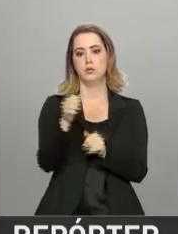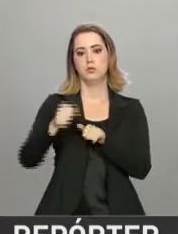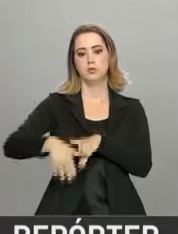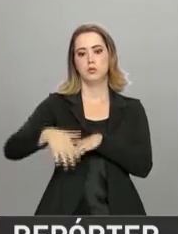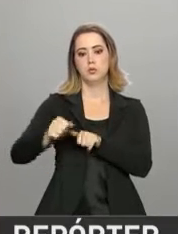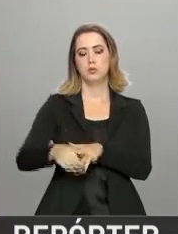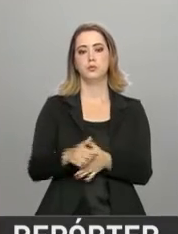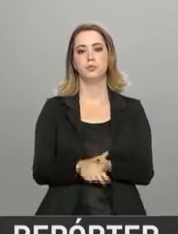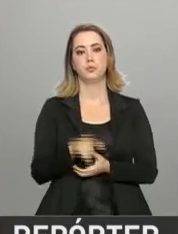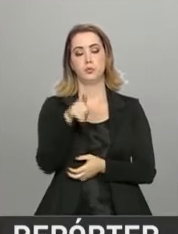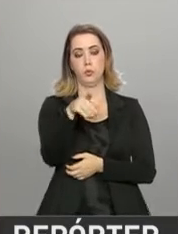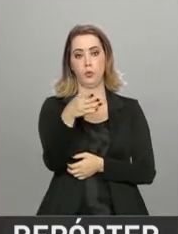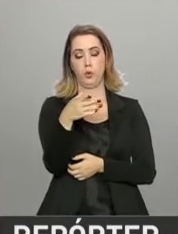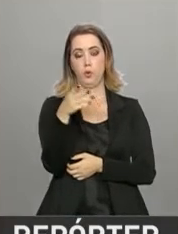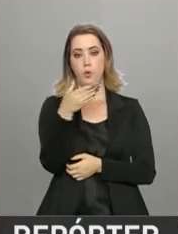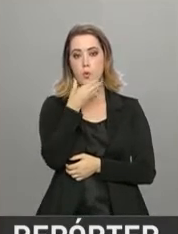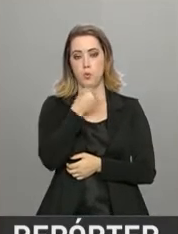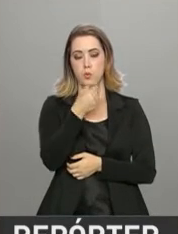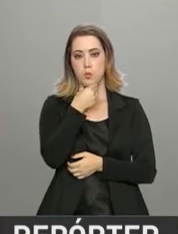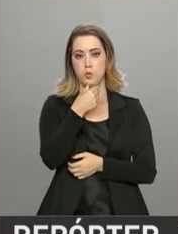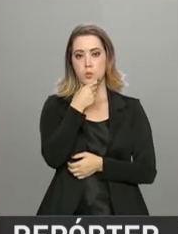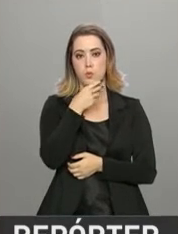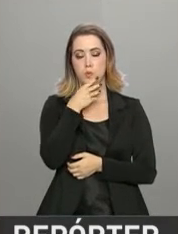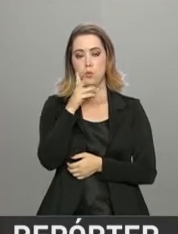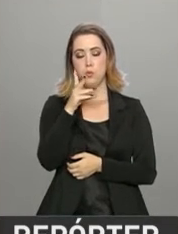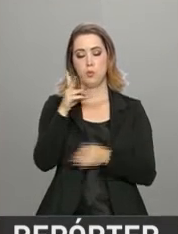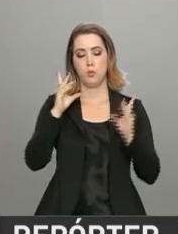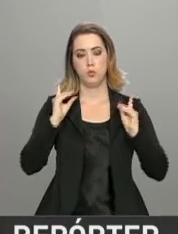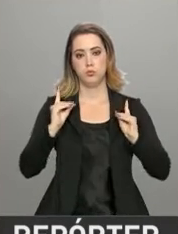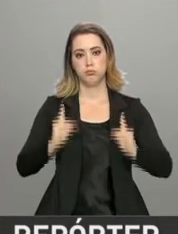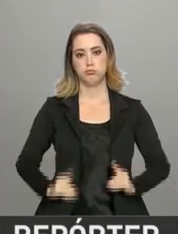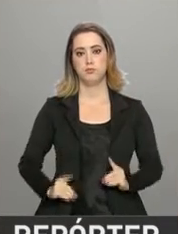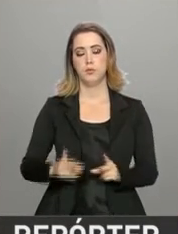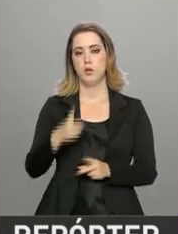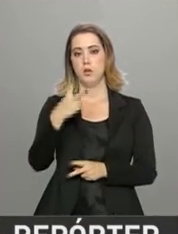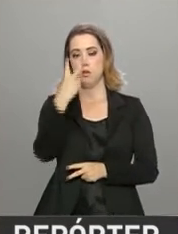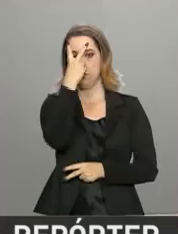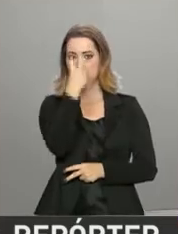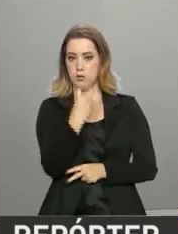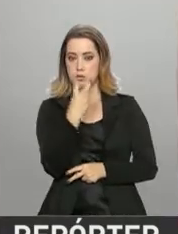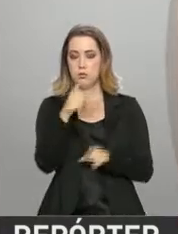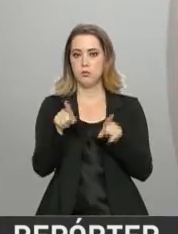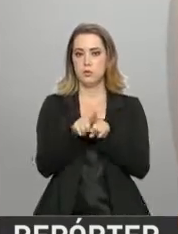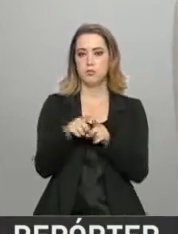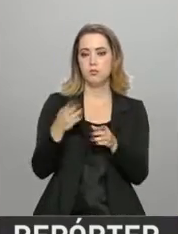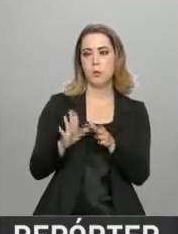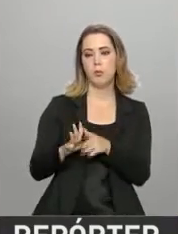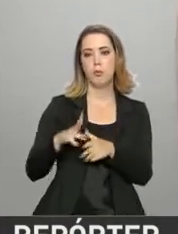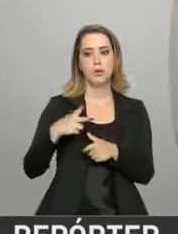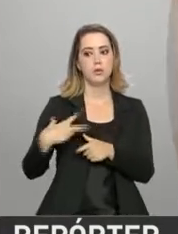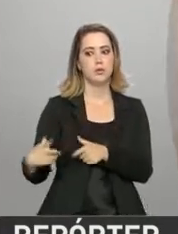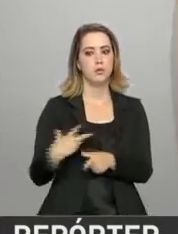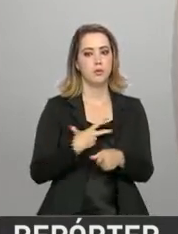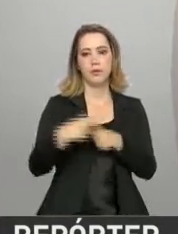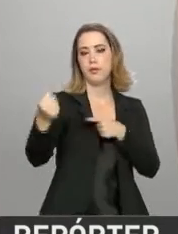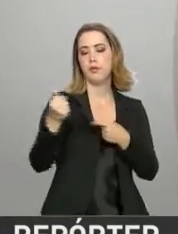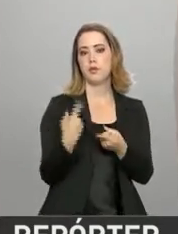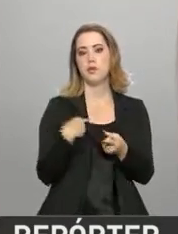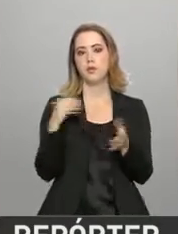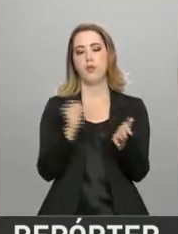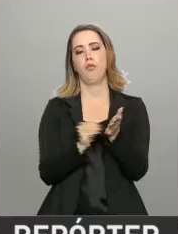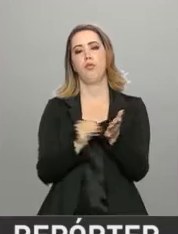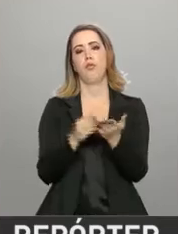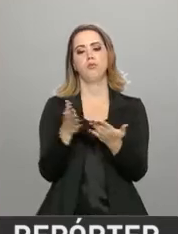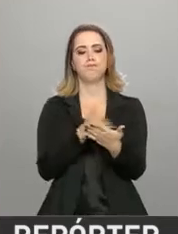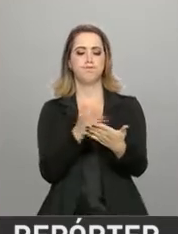moisés é deficiente visual para superar a falta de acessibilidade a livros ele conta que fazer adaptações por conta